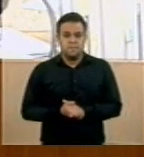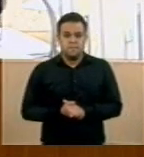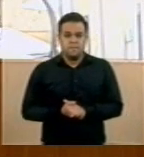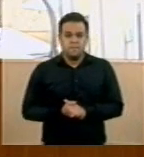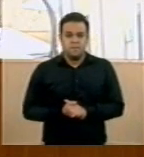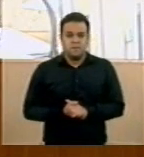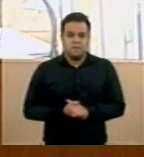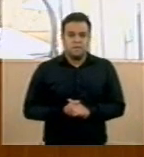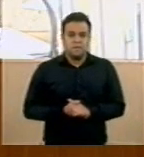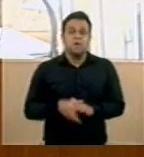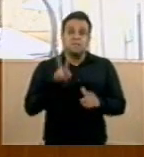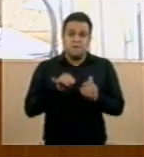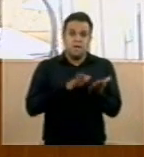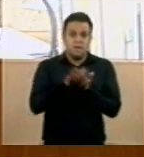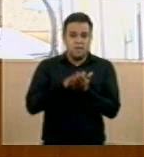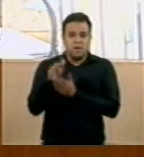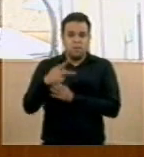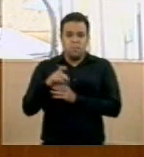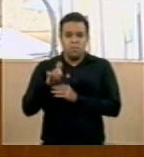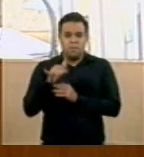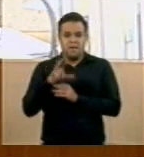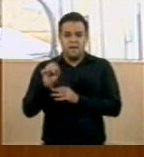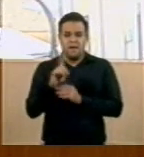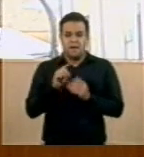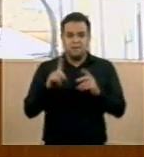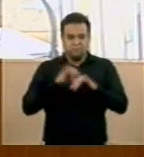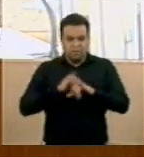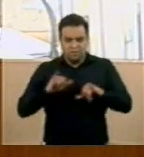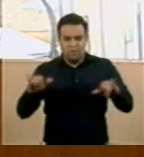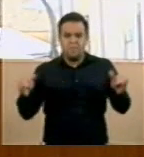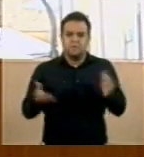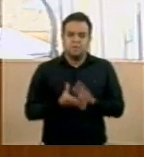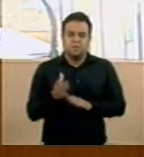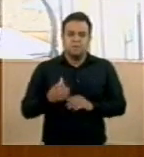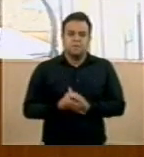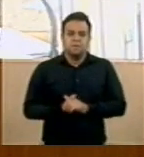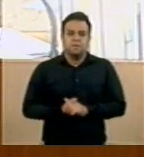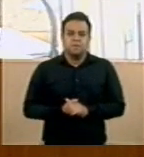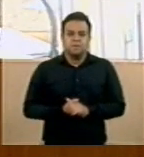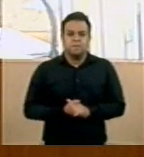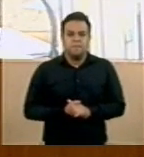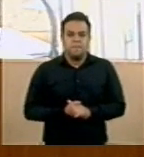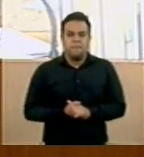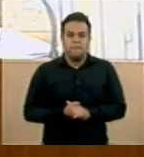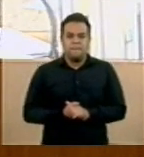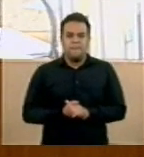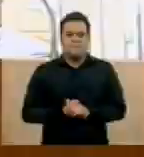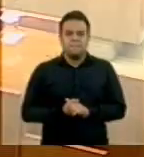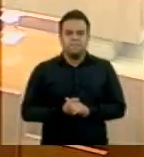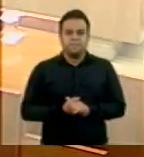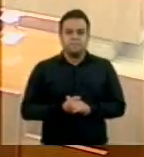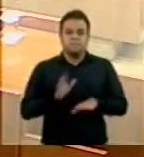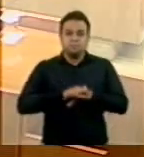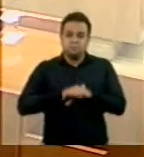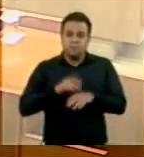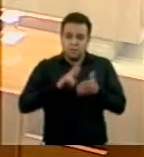publicada já com esta novidade, para que não se tenha nenhum... Presidente, então, caso sob a minha relatoria,